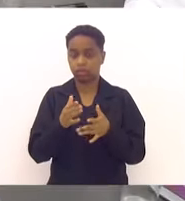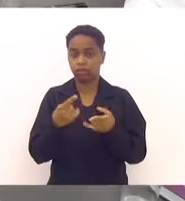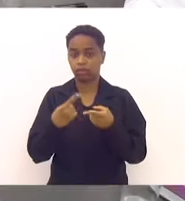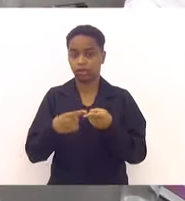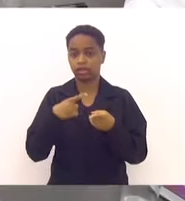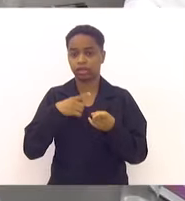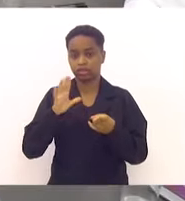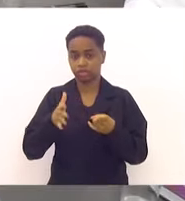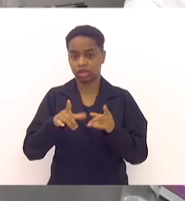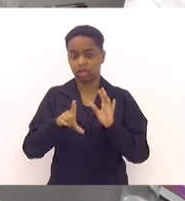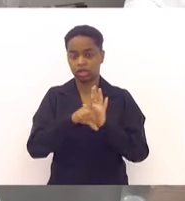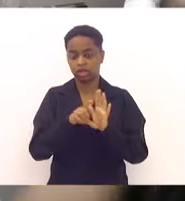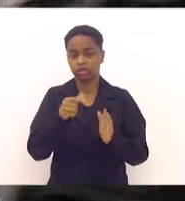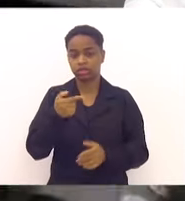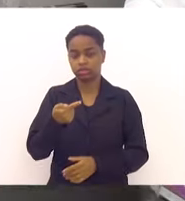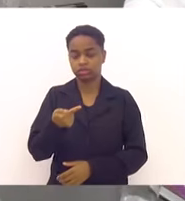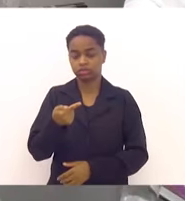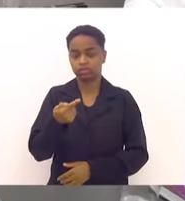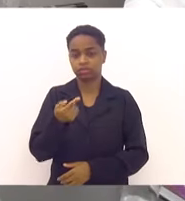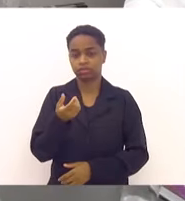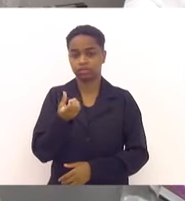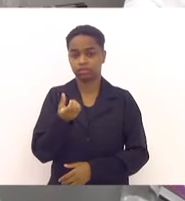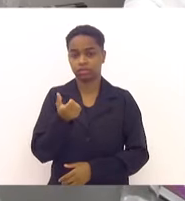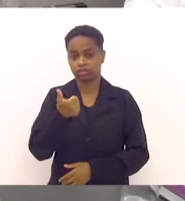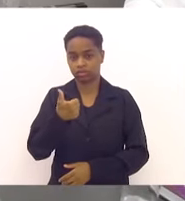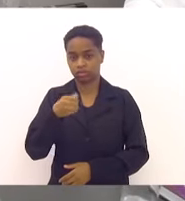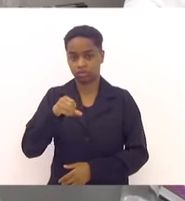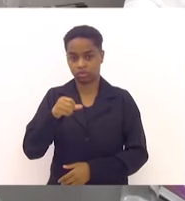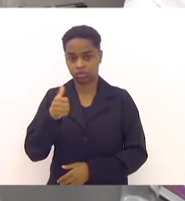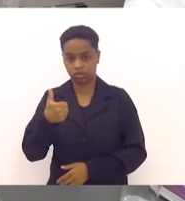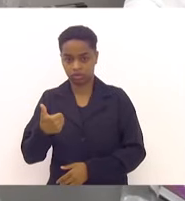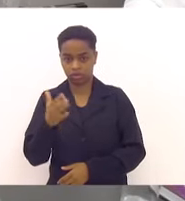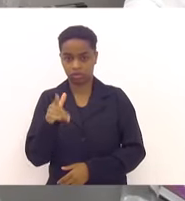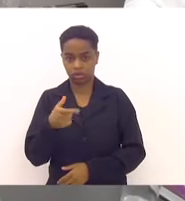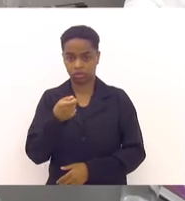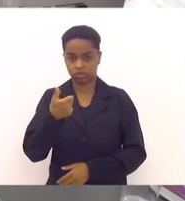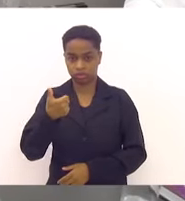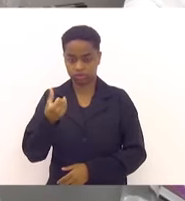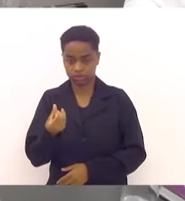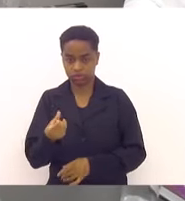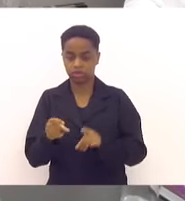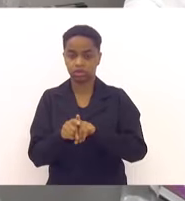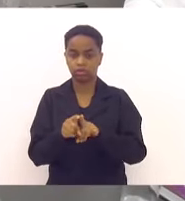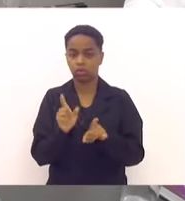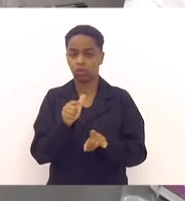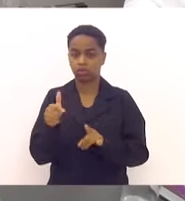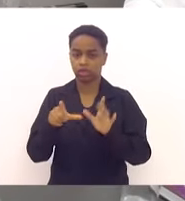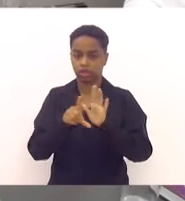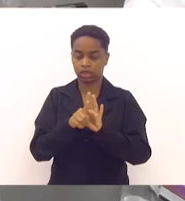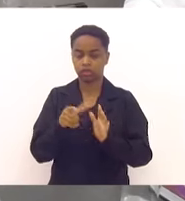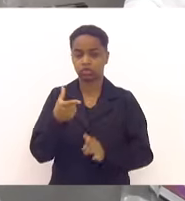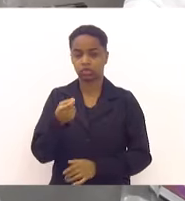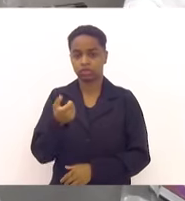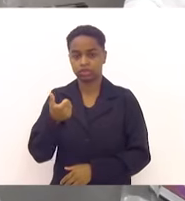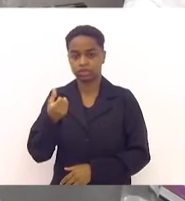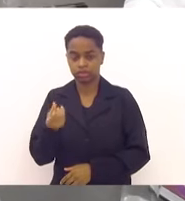razão da Lei 7.191, de 16, da Lei 7.314, de 16, e da